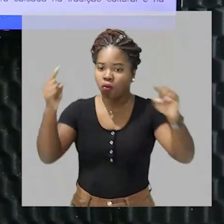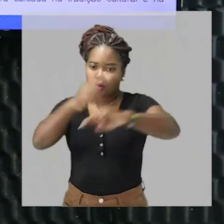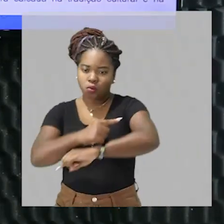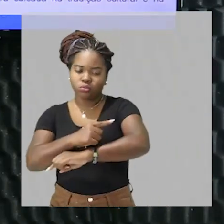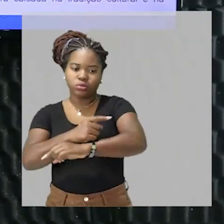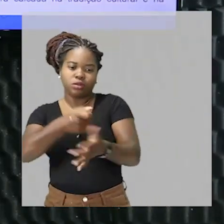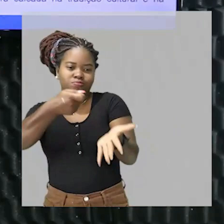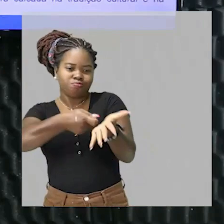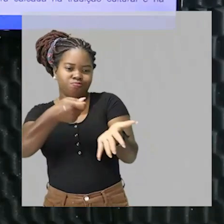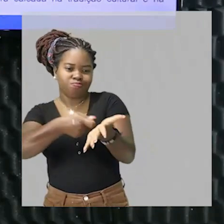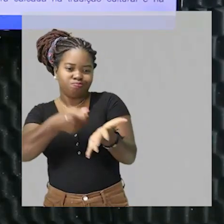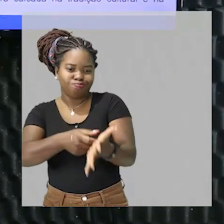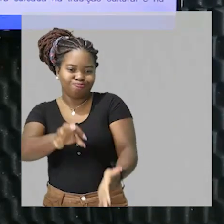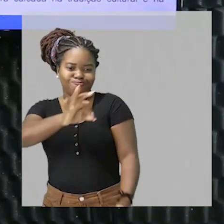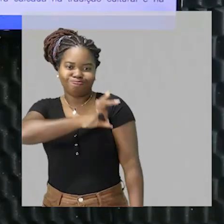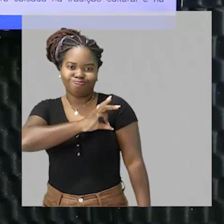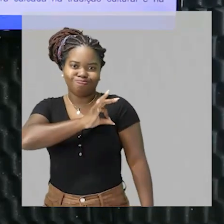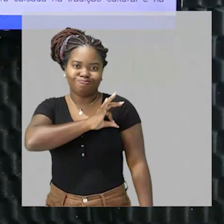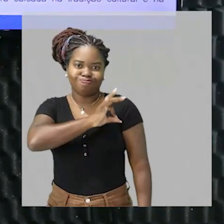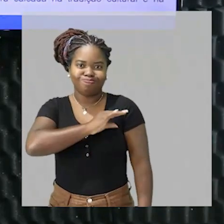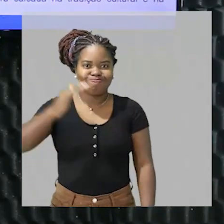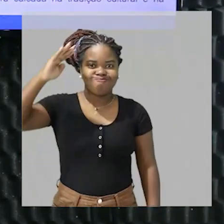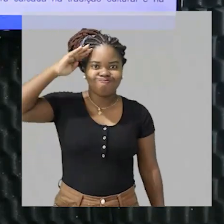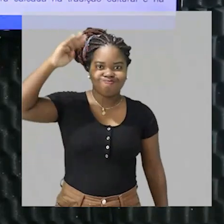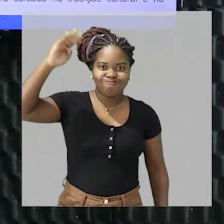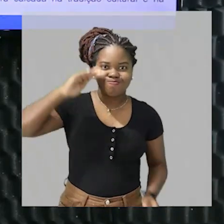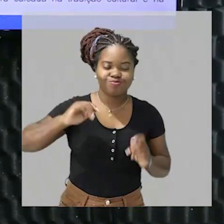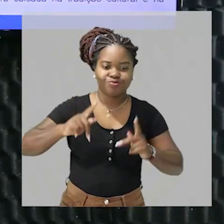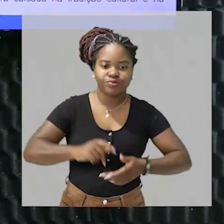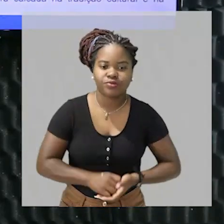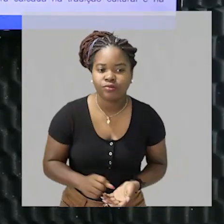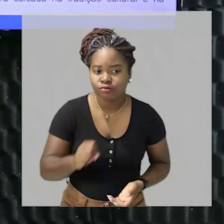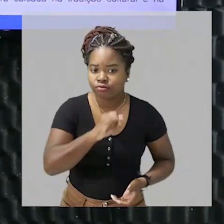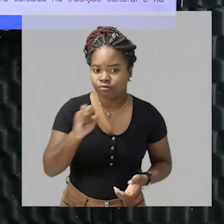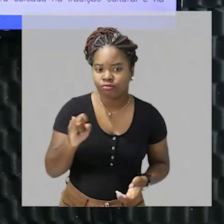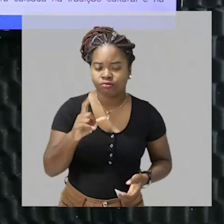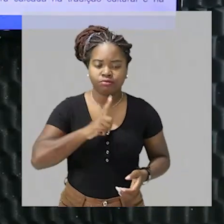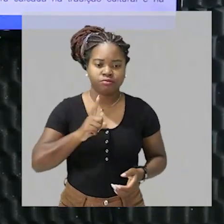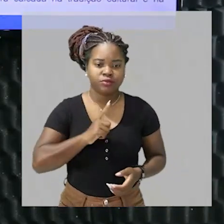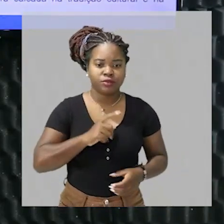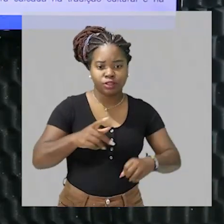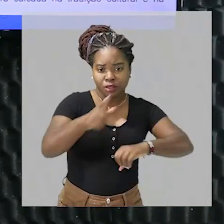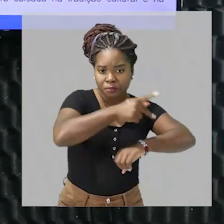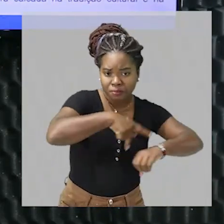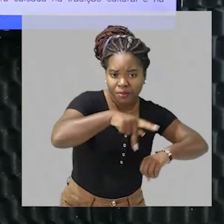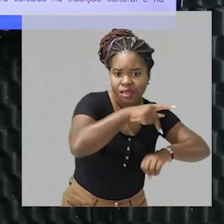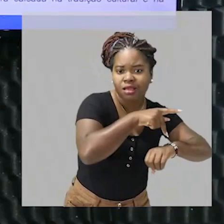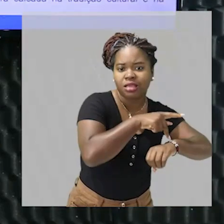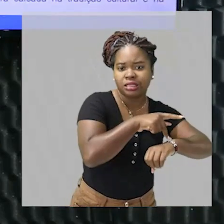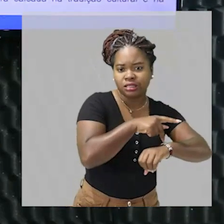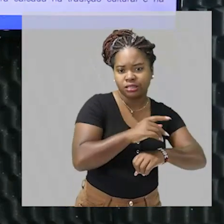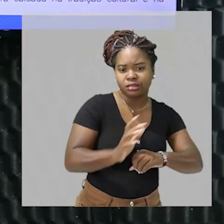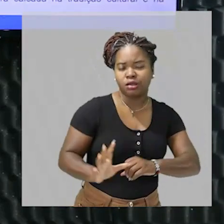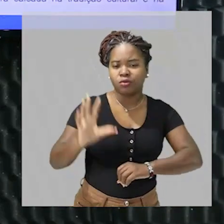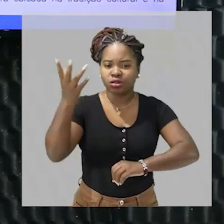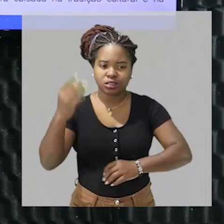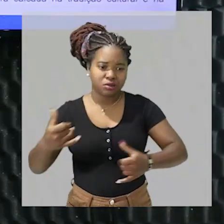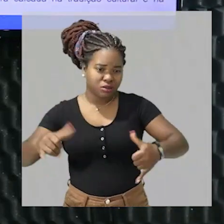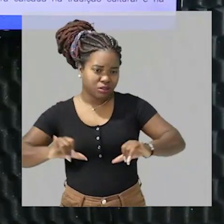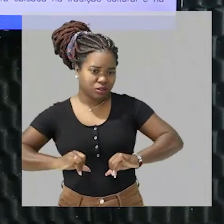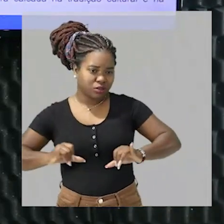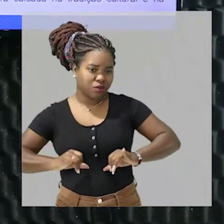teve duas formas artísticas no país que sofreram com a ditadura militar, essas foram o cinema, que foi